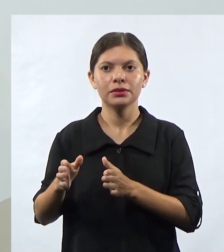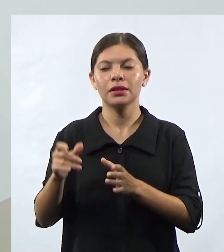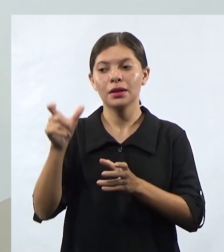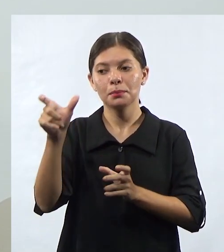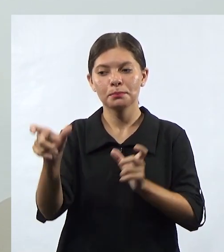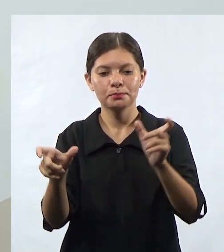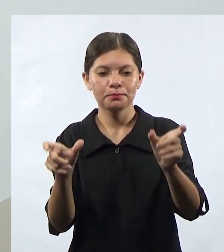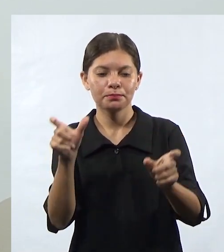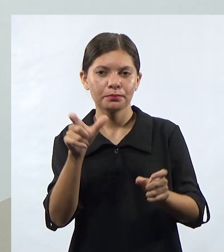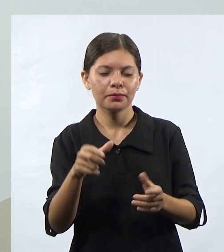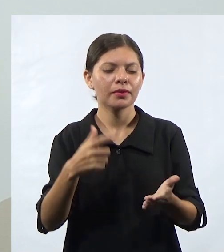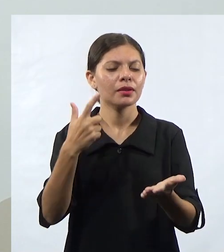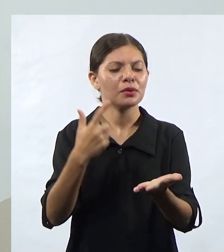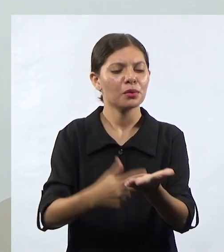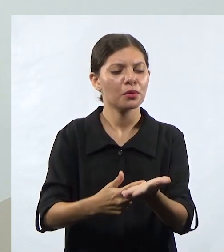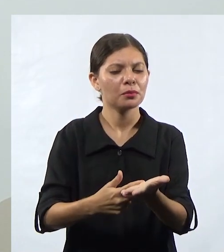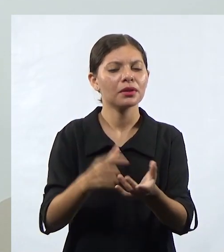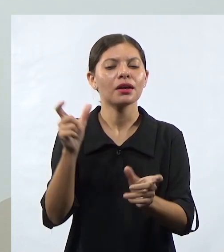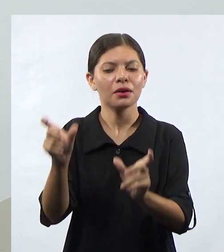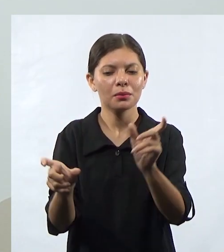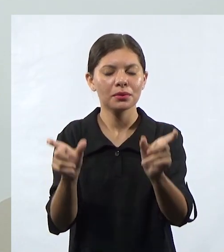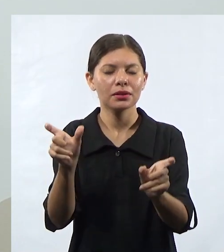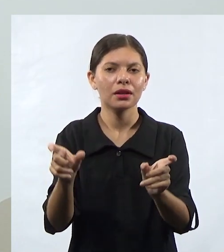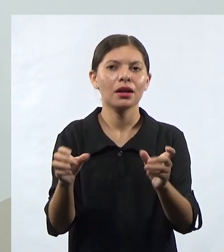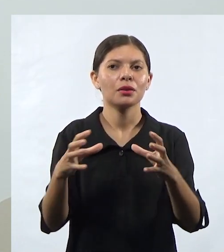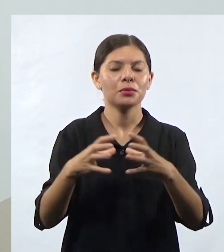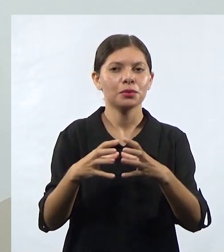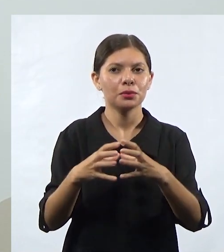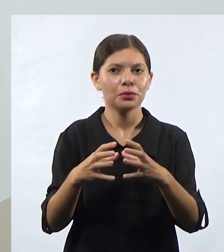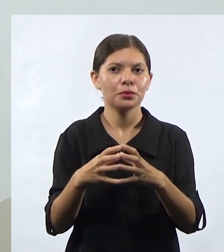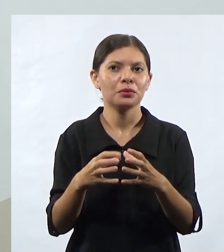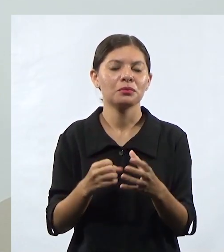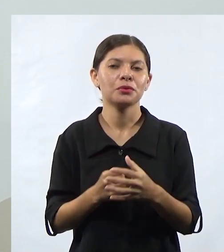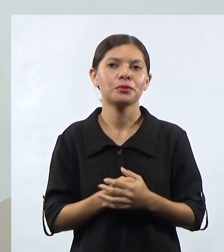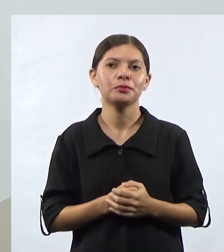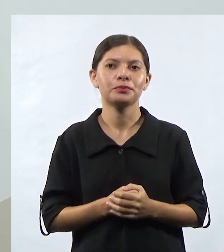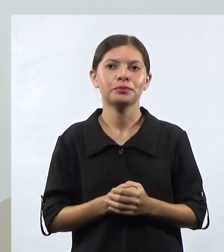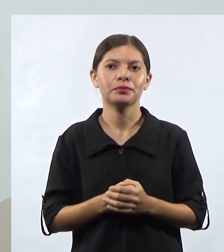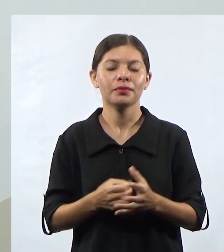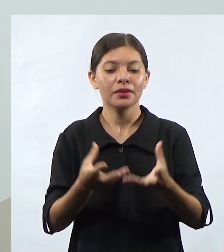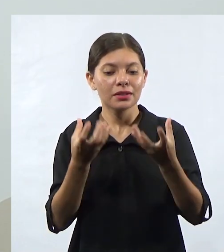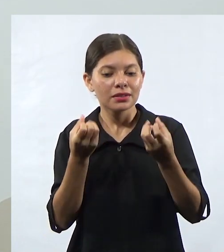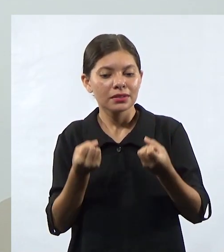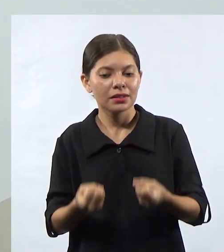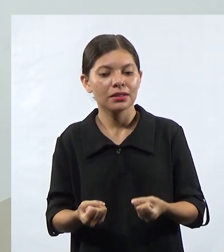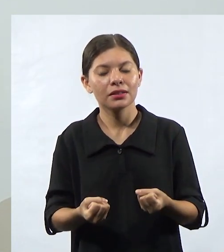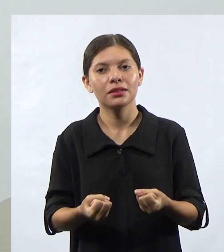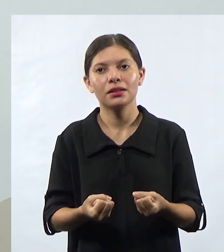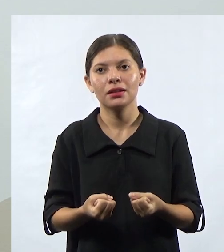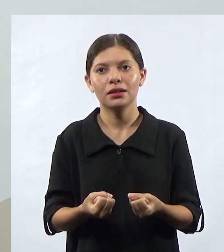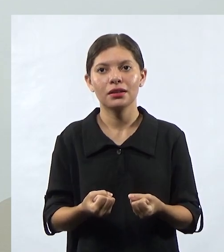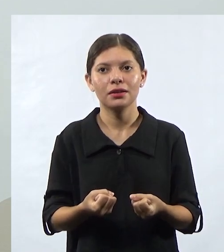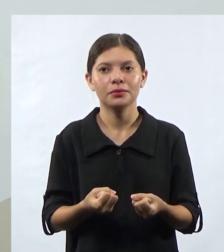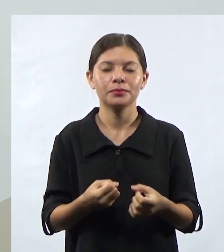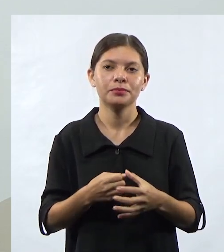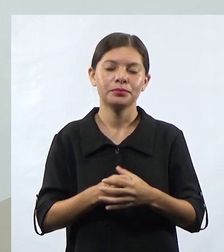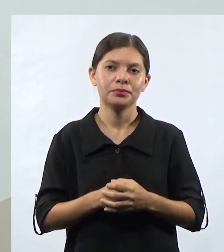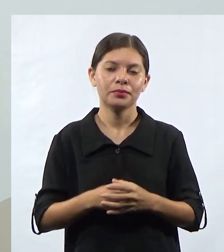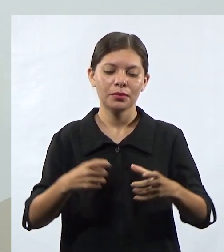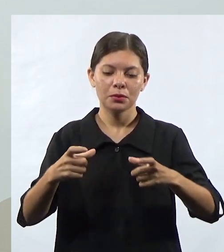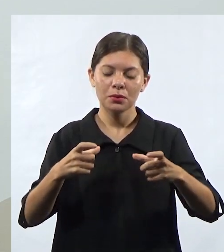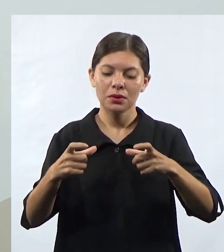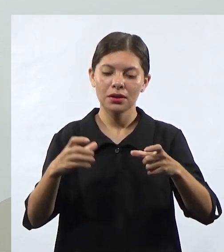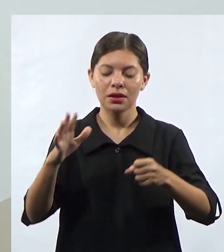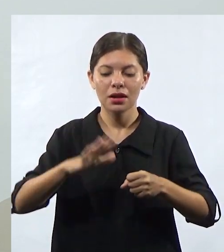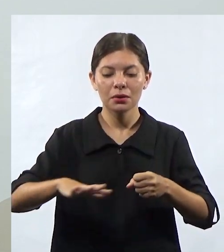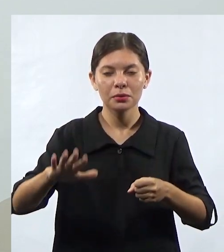convidados, confirmados com os convidados, realizado o aceite, agendado o local, reservado o